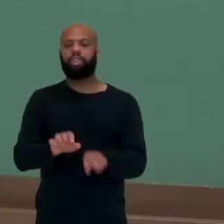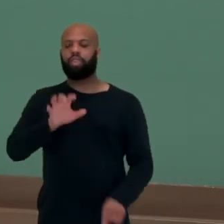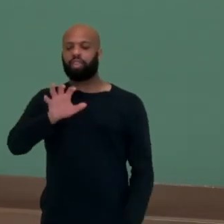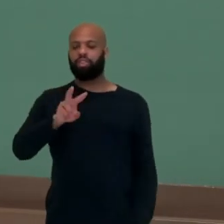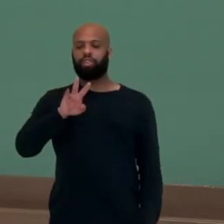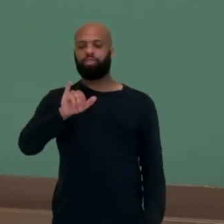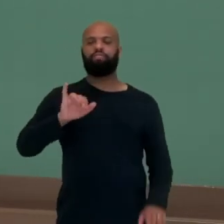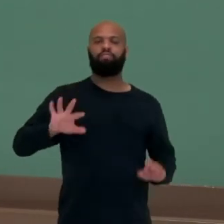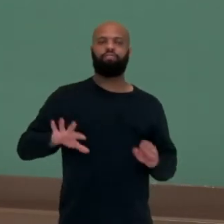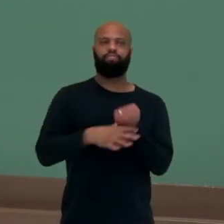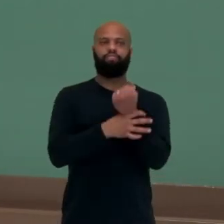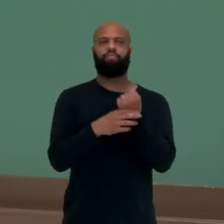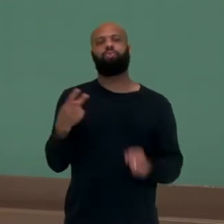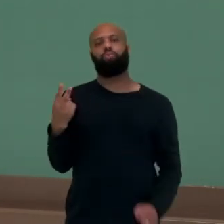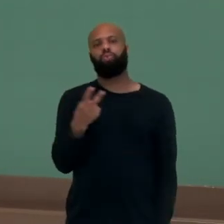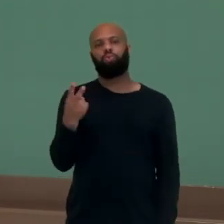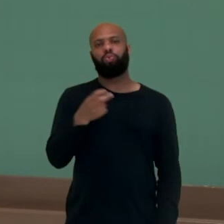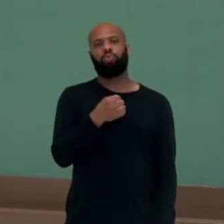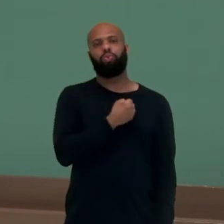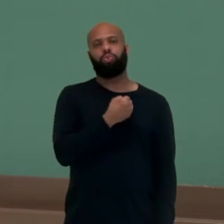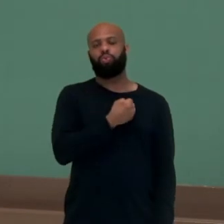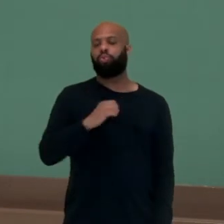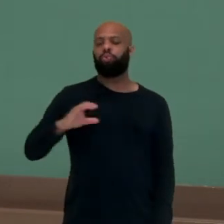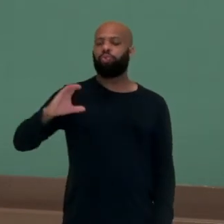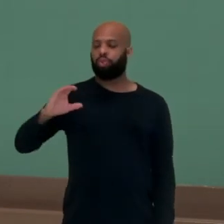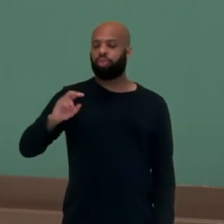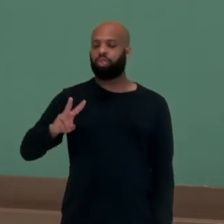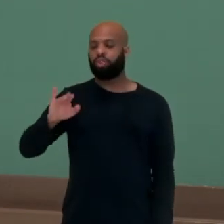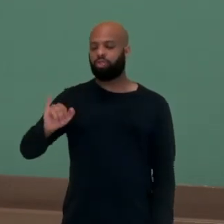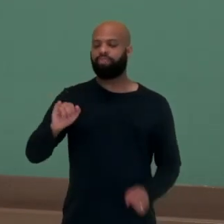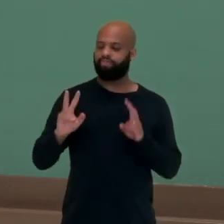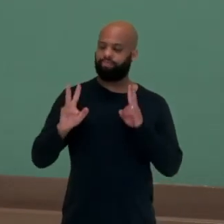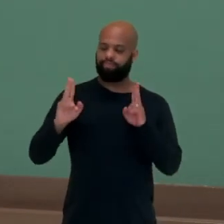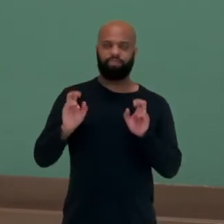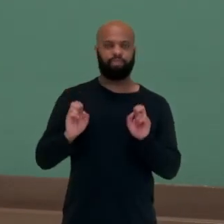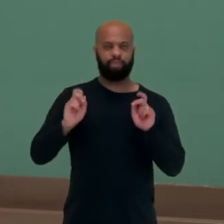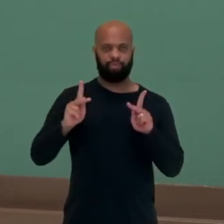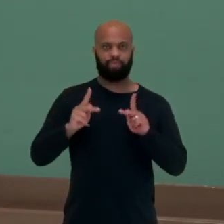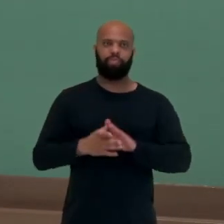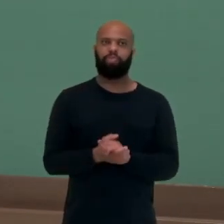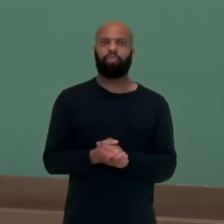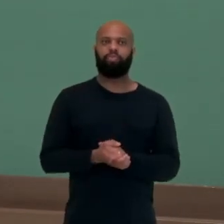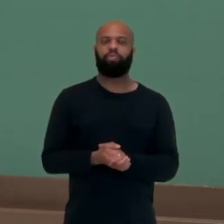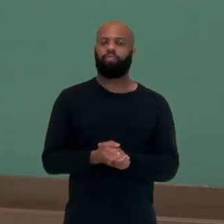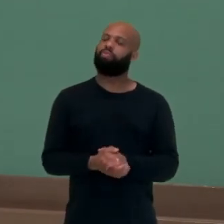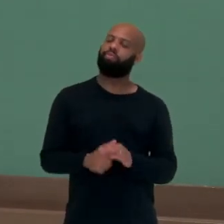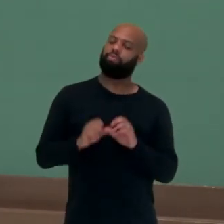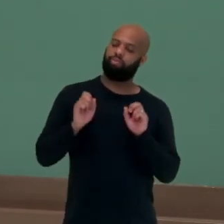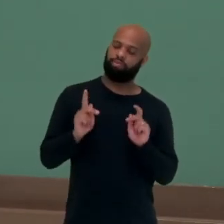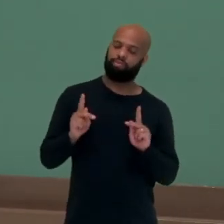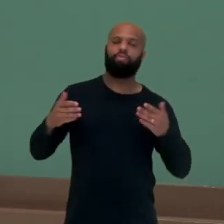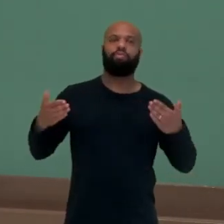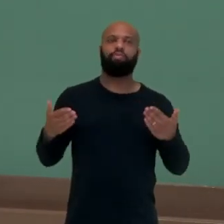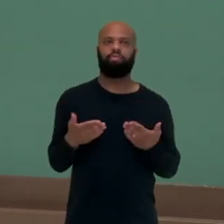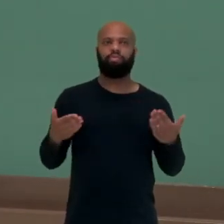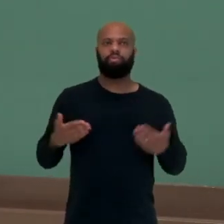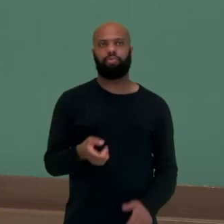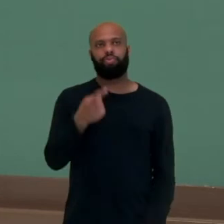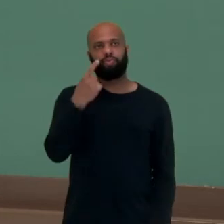garantir que os dois números complexos serão iguais. Tranquilo? Então, vamos olhar aqui.